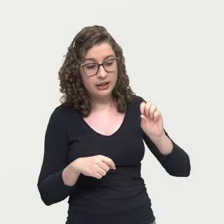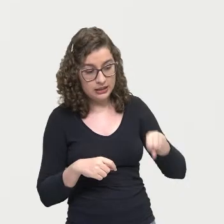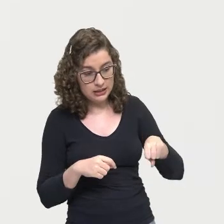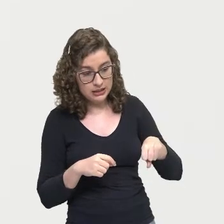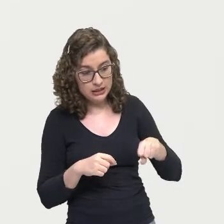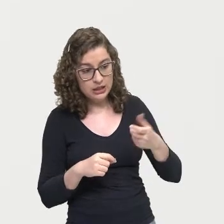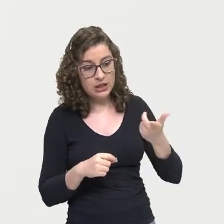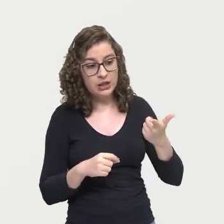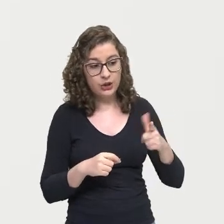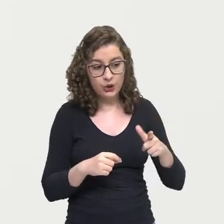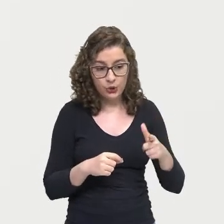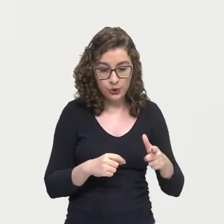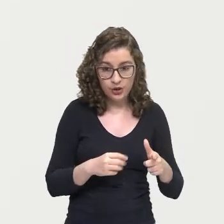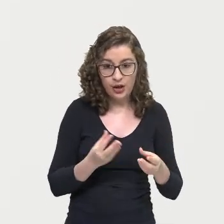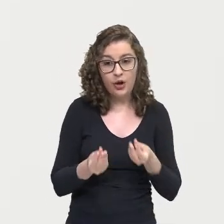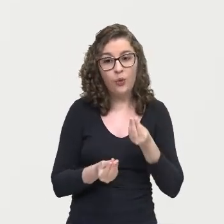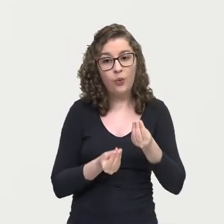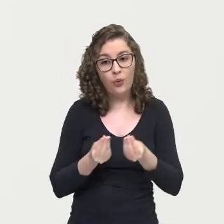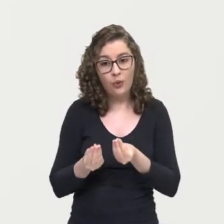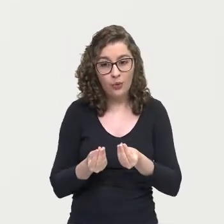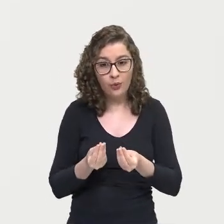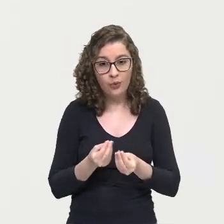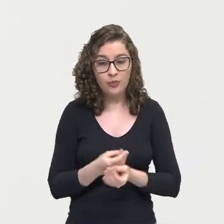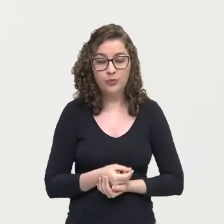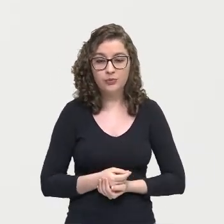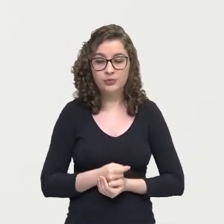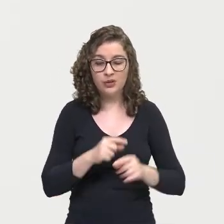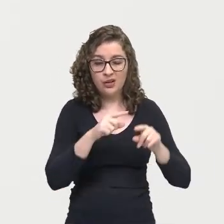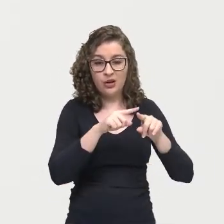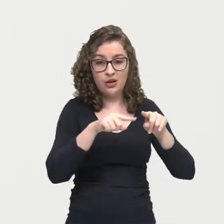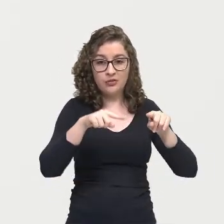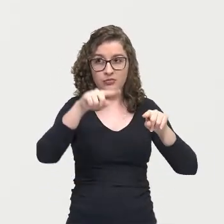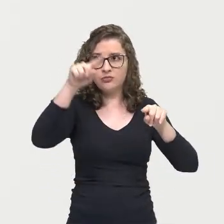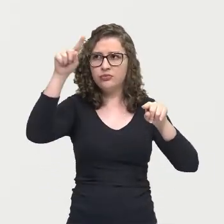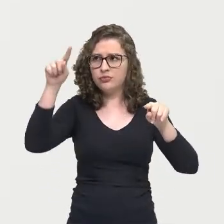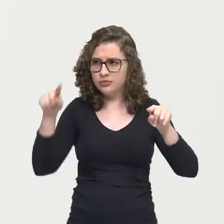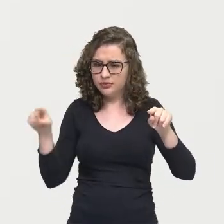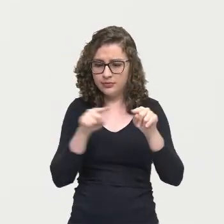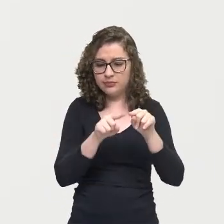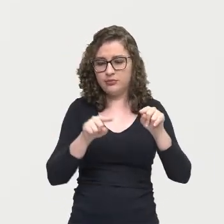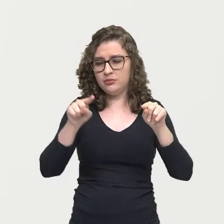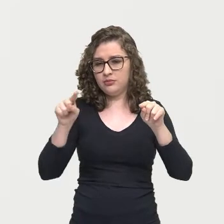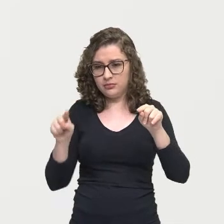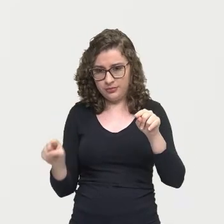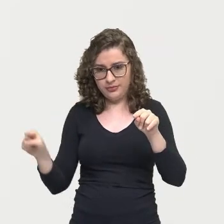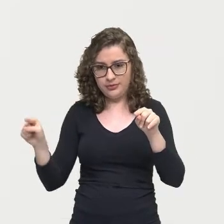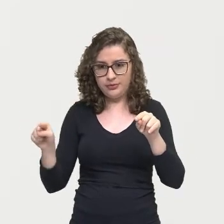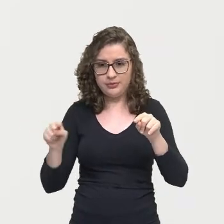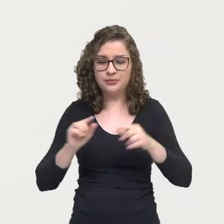fazer. Sem catalisador, a energia de ativação é maior. Com o catalisador, a gente tem um novo